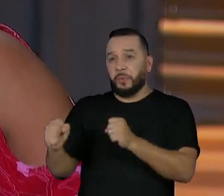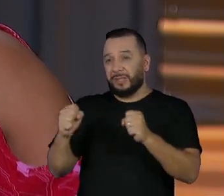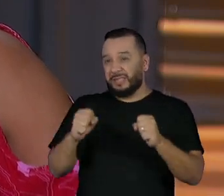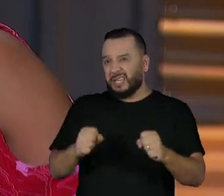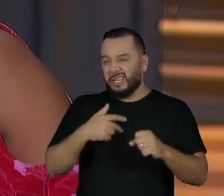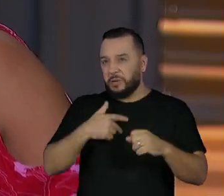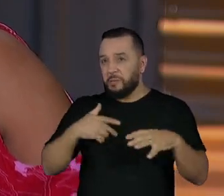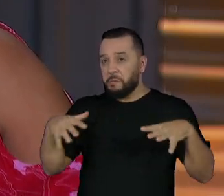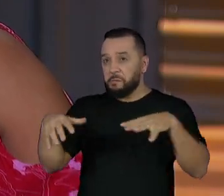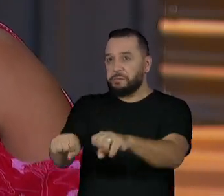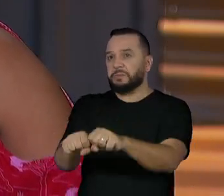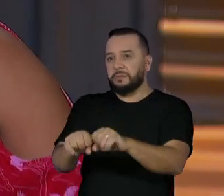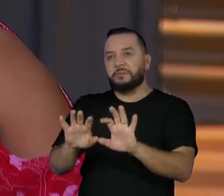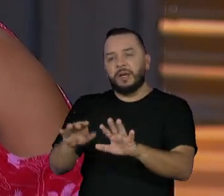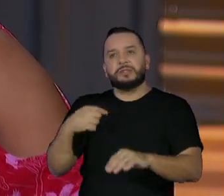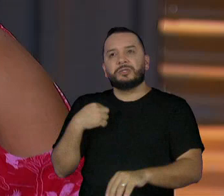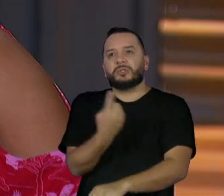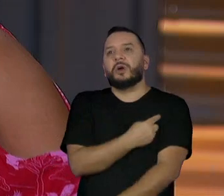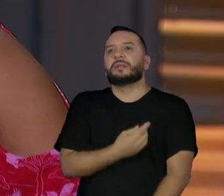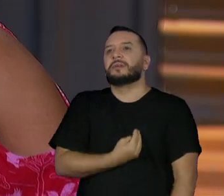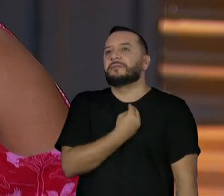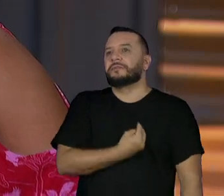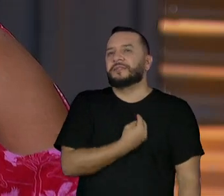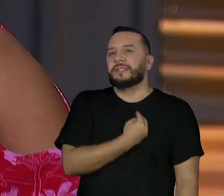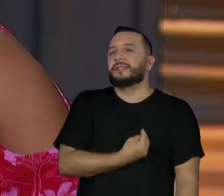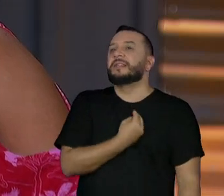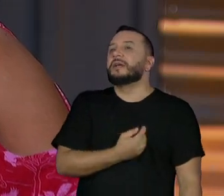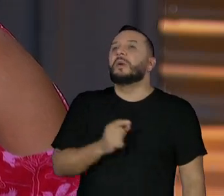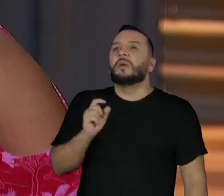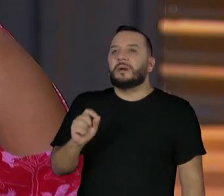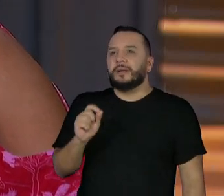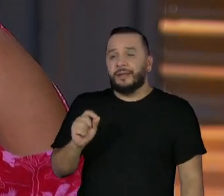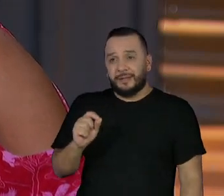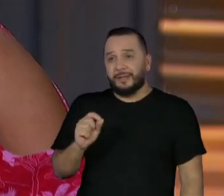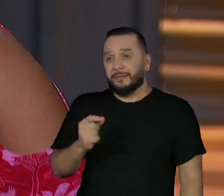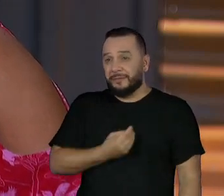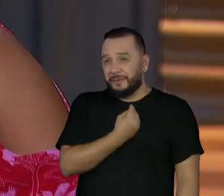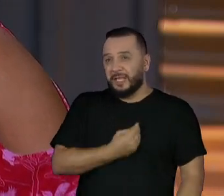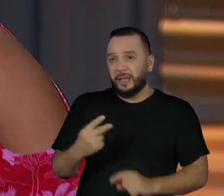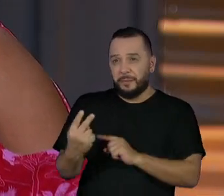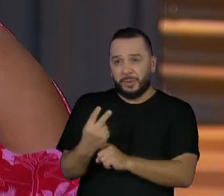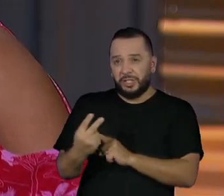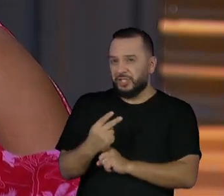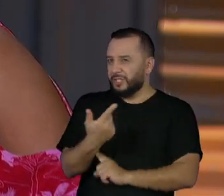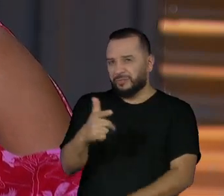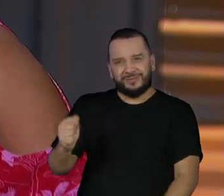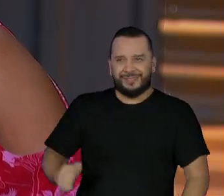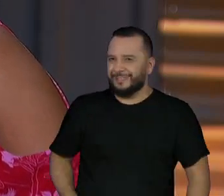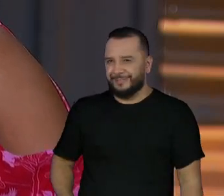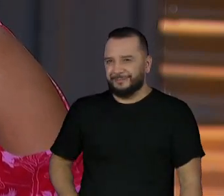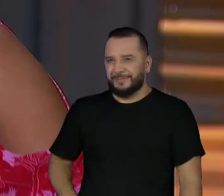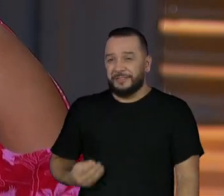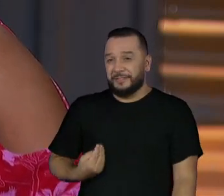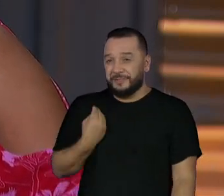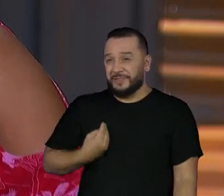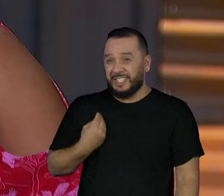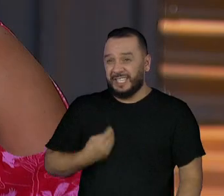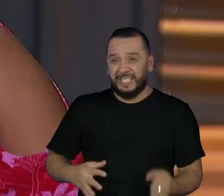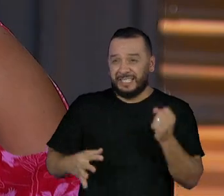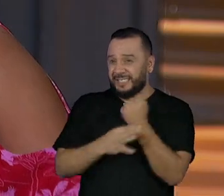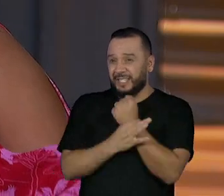institucional, a nossa vida ainda não está salva. A nossa vida ainda não está